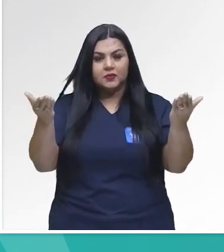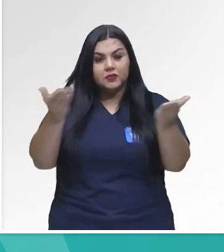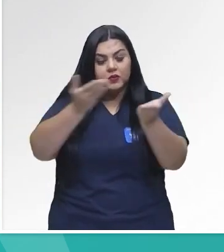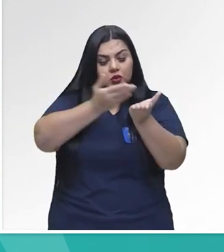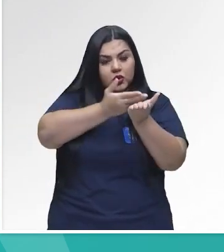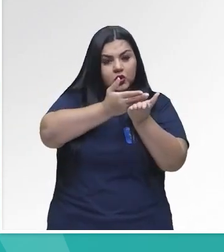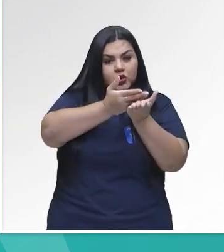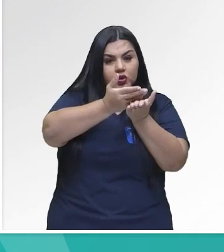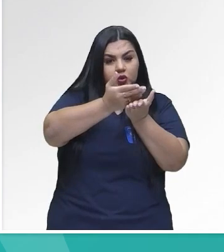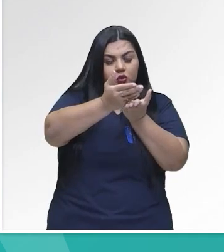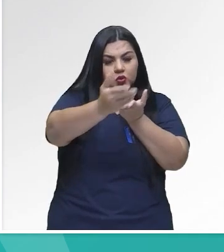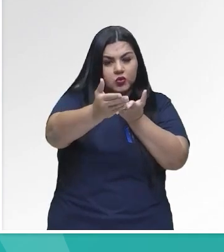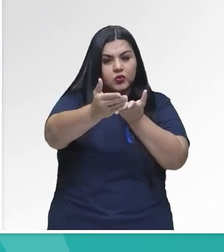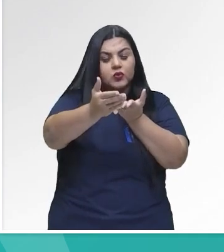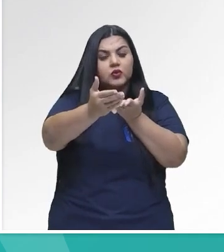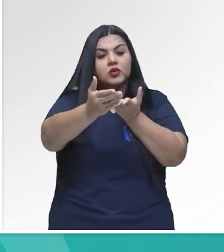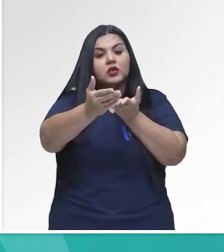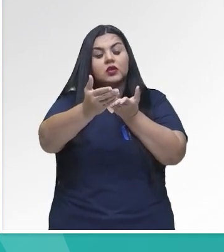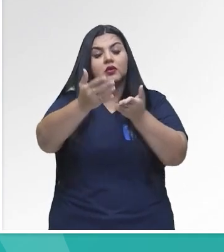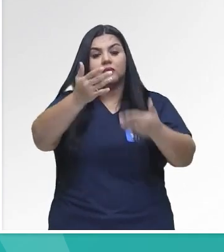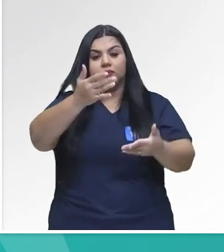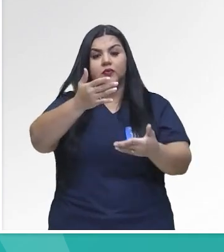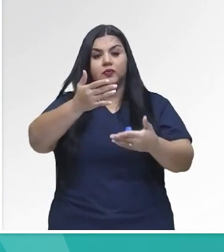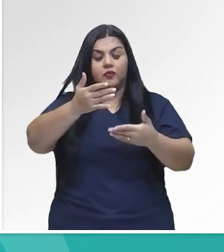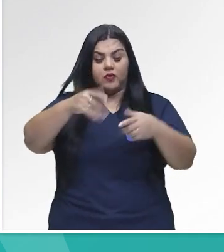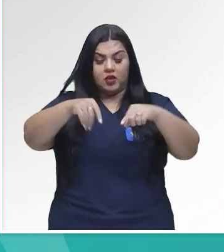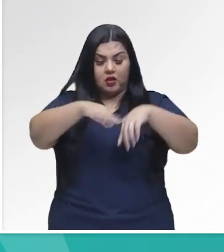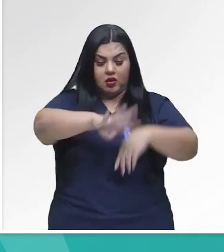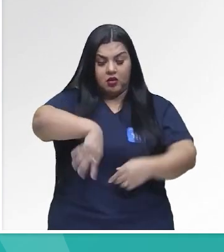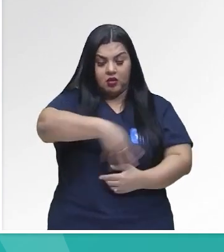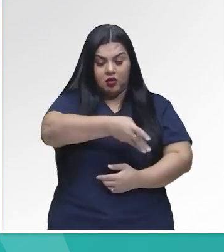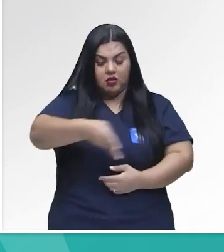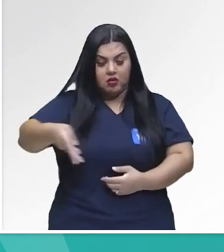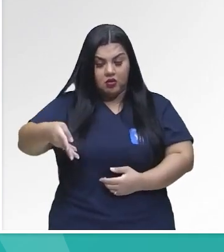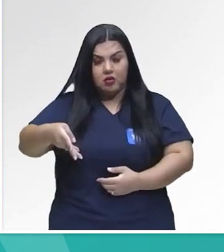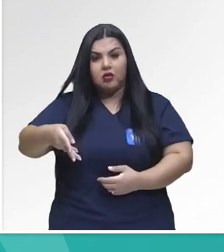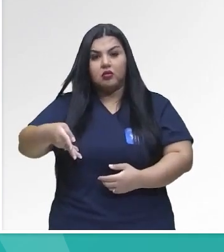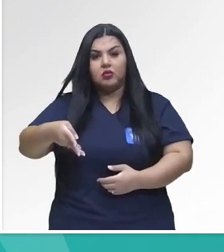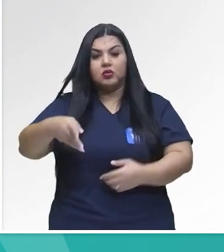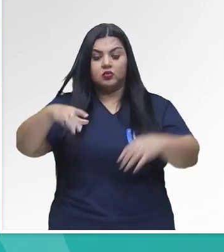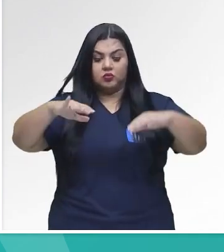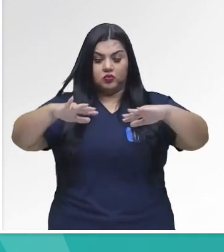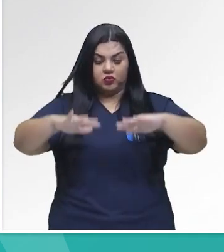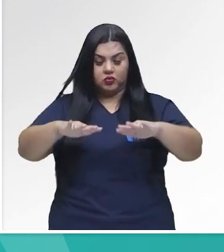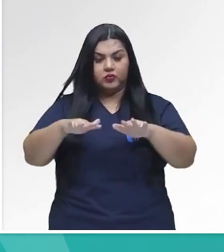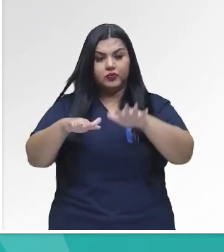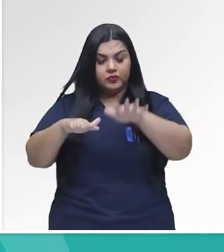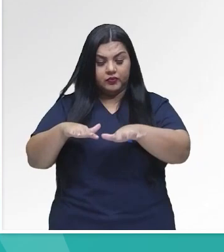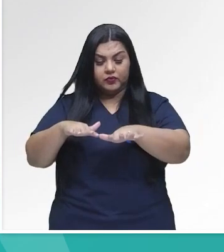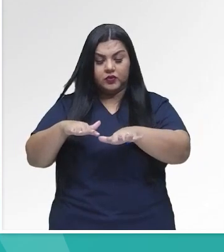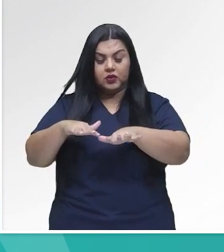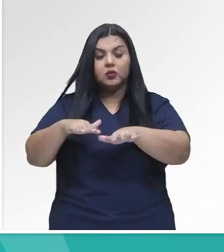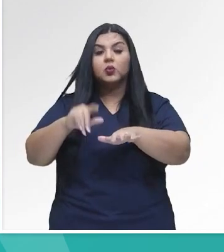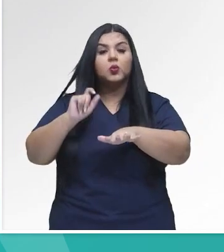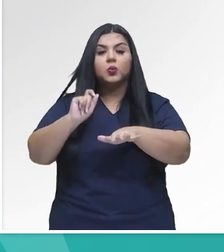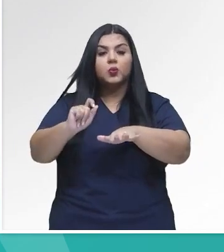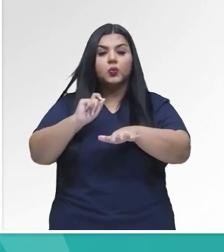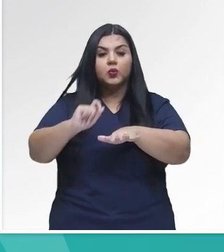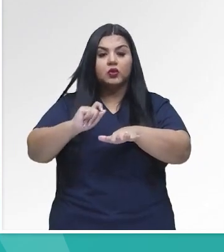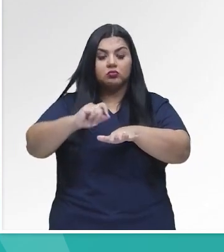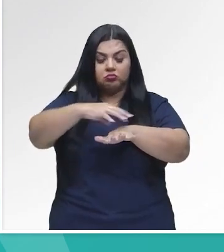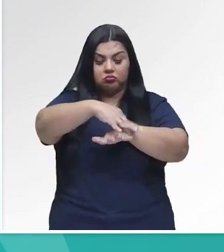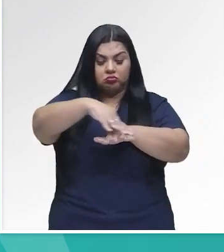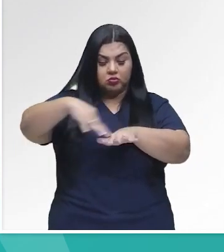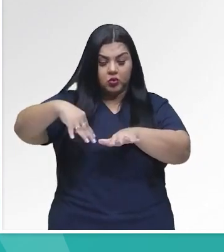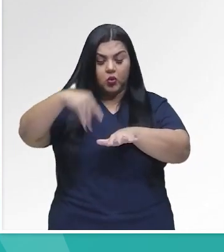iniciar uma partida, o tabuleiro ele tem que ser posicionado de uma maneira, né, em que o